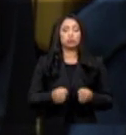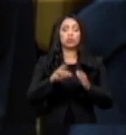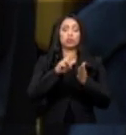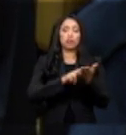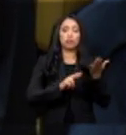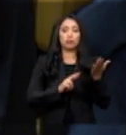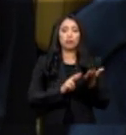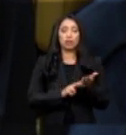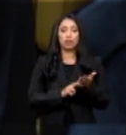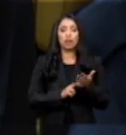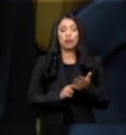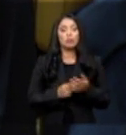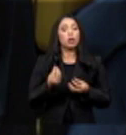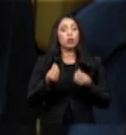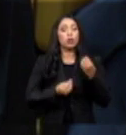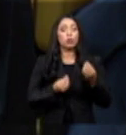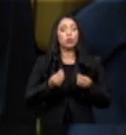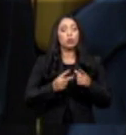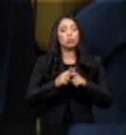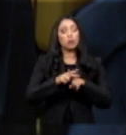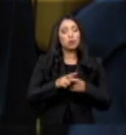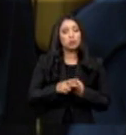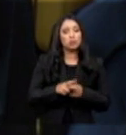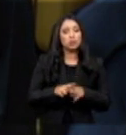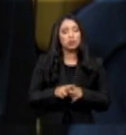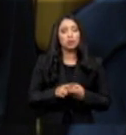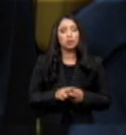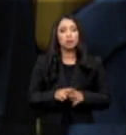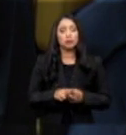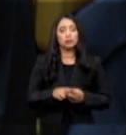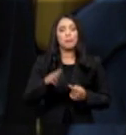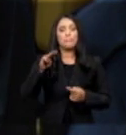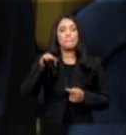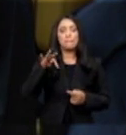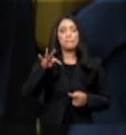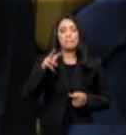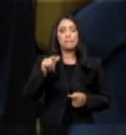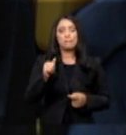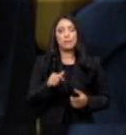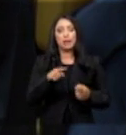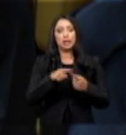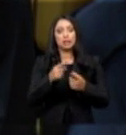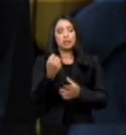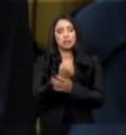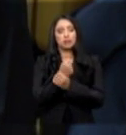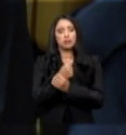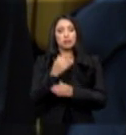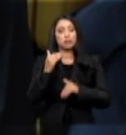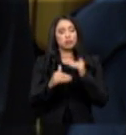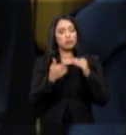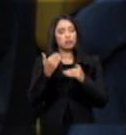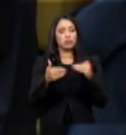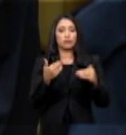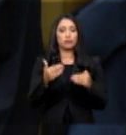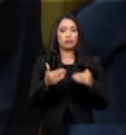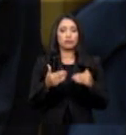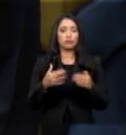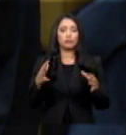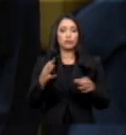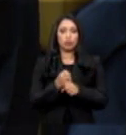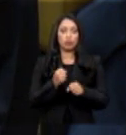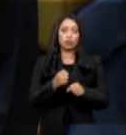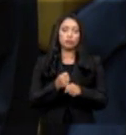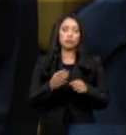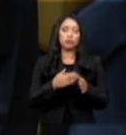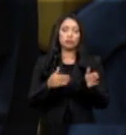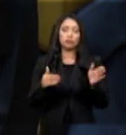reguladora para a manutenção do cumprimento das metas de produção, segurança e desenvolvimento. Soma-se a tudo